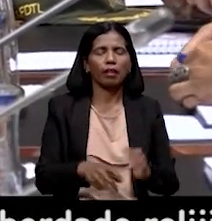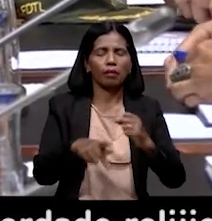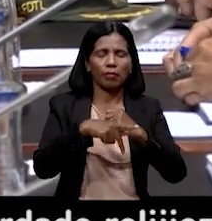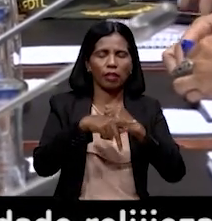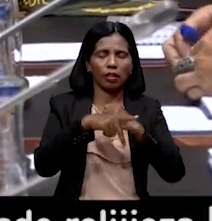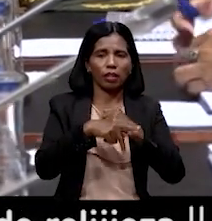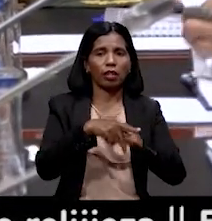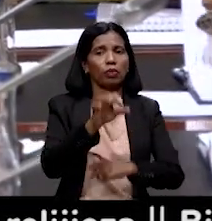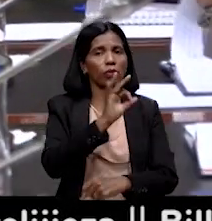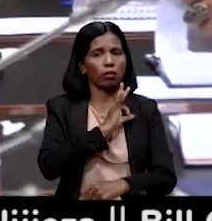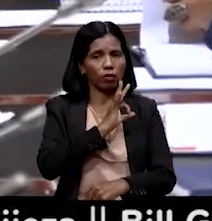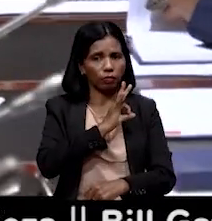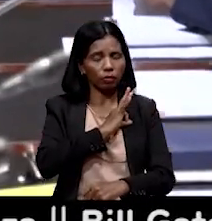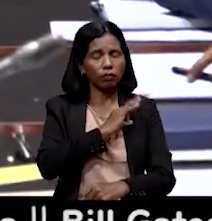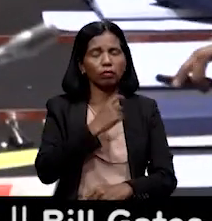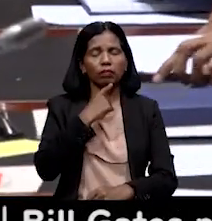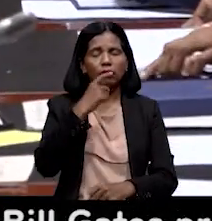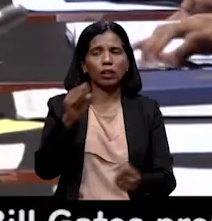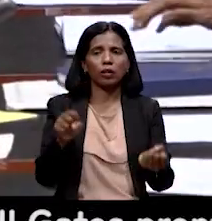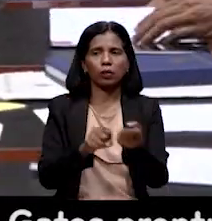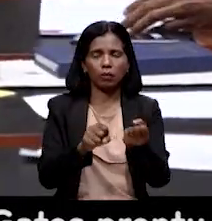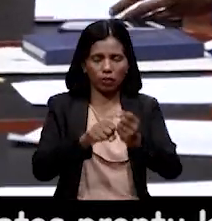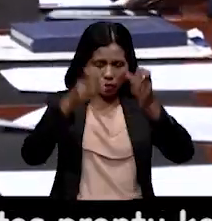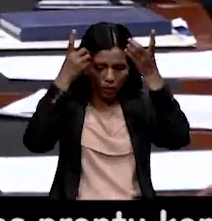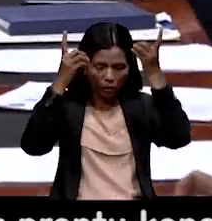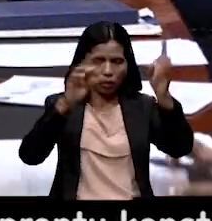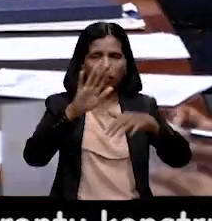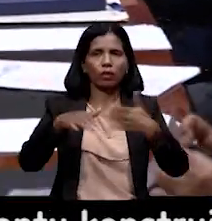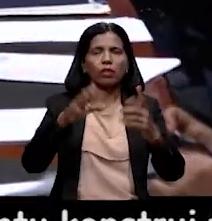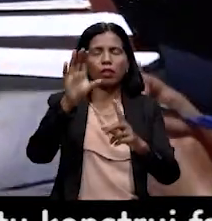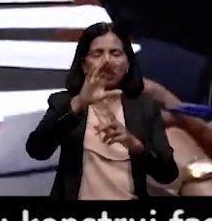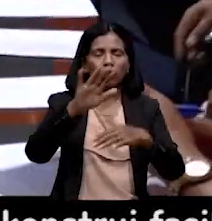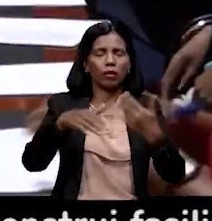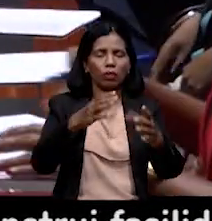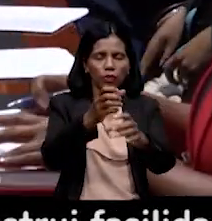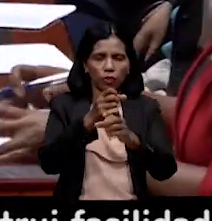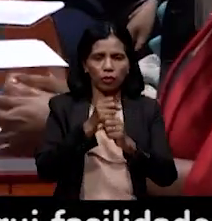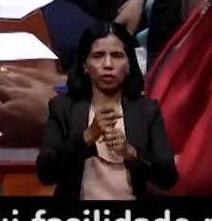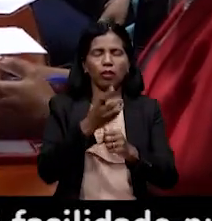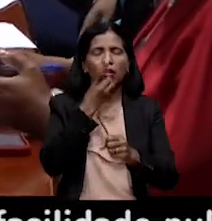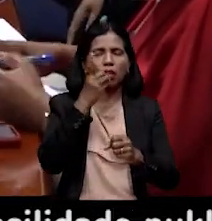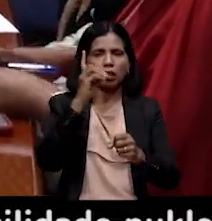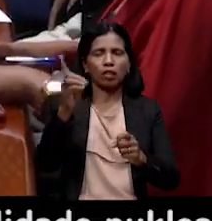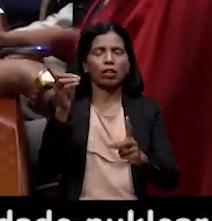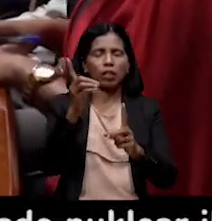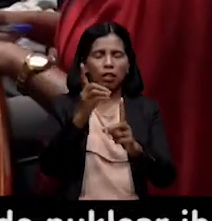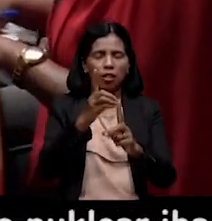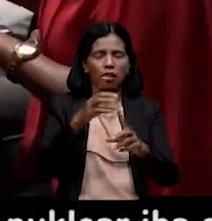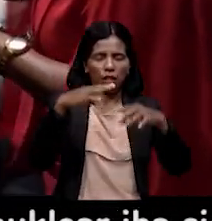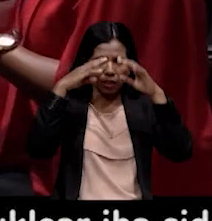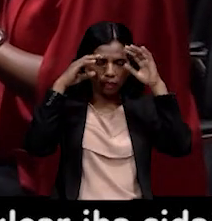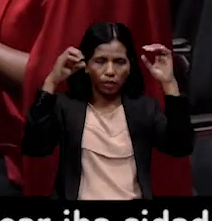Nacional Timor-Leste Kuntu, apoio para a decisão roto no chefe de Estado Foti, onde decreta loro eleição